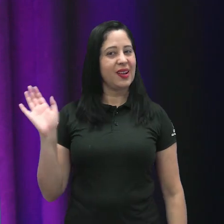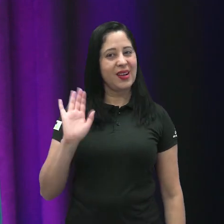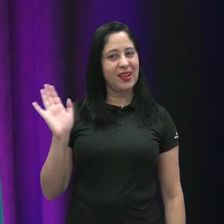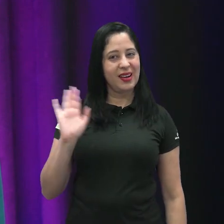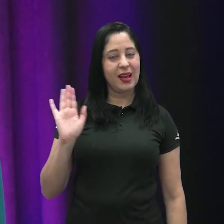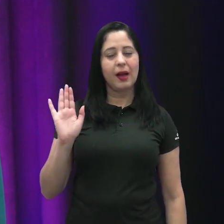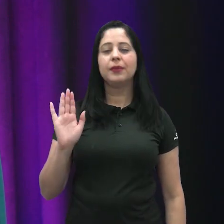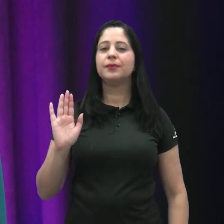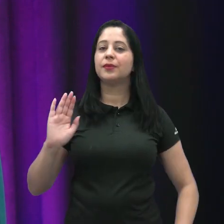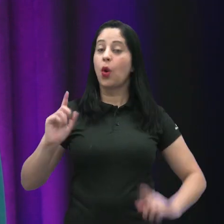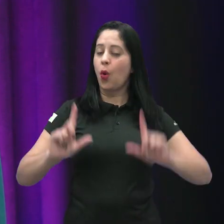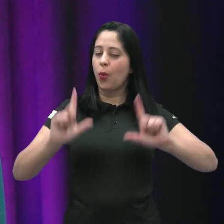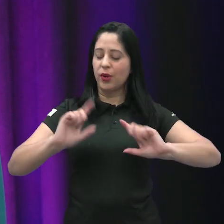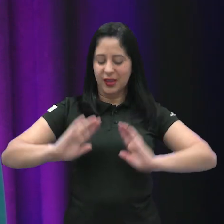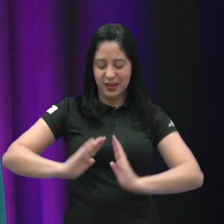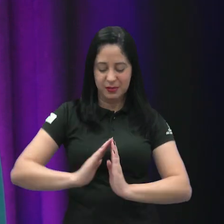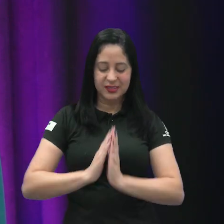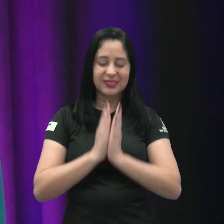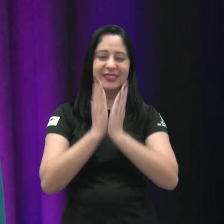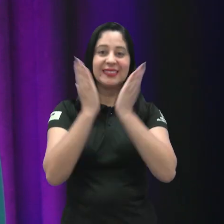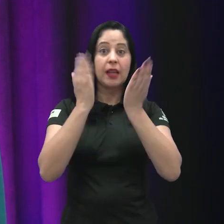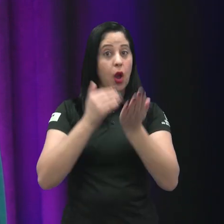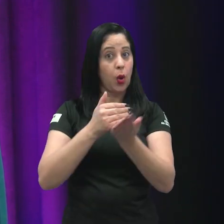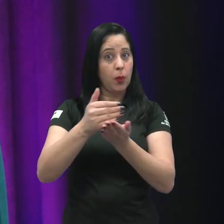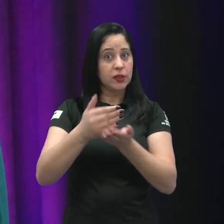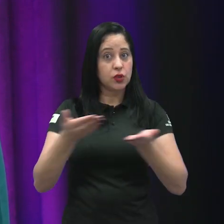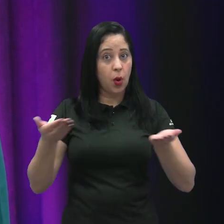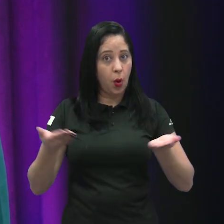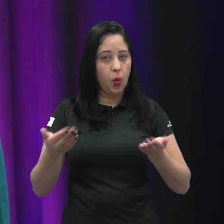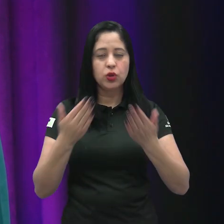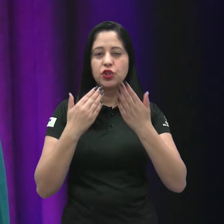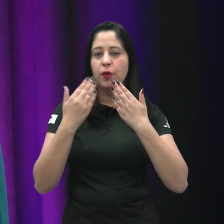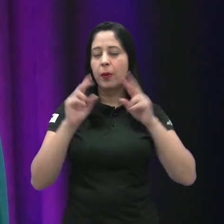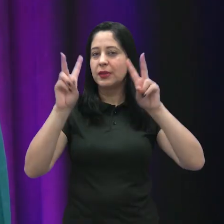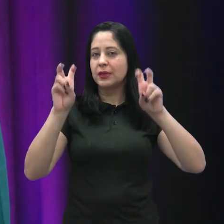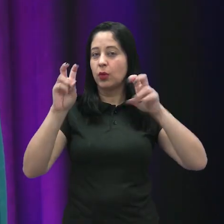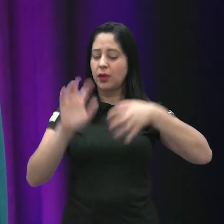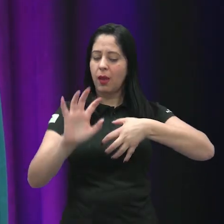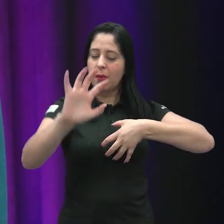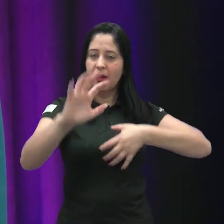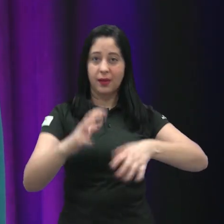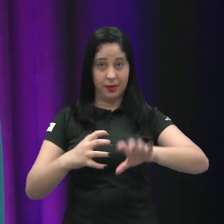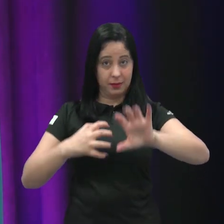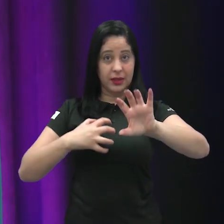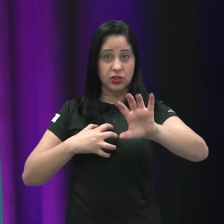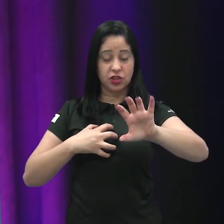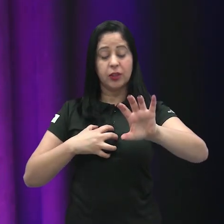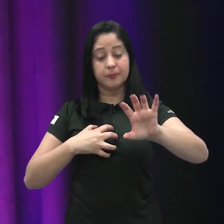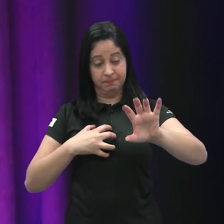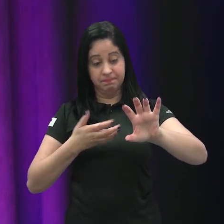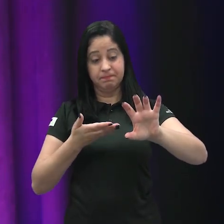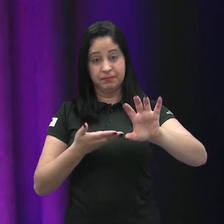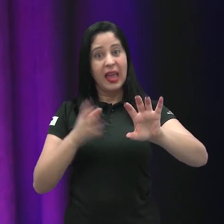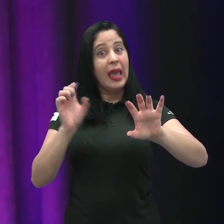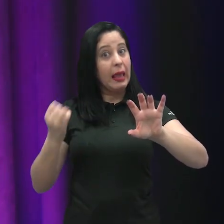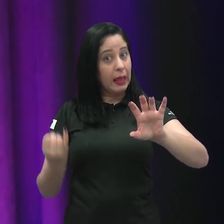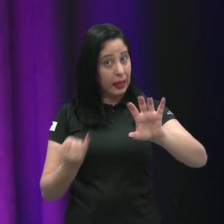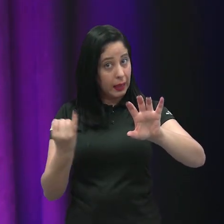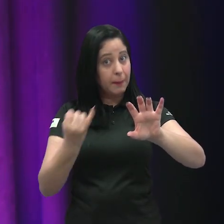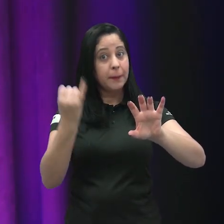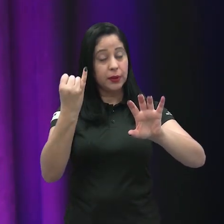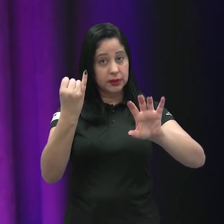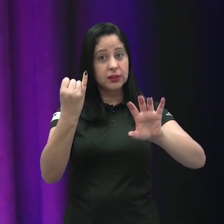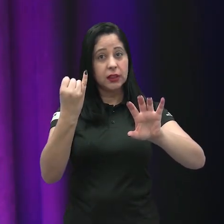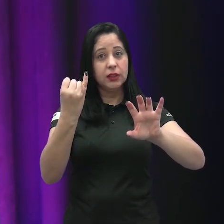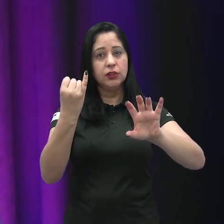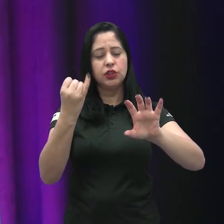Olá pessoal, Inspiração no Ar e hoje vamos falar sobre empatia. Essa que é uma habilidade essencial